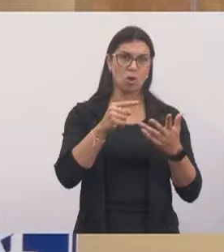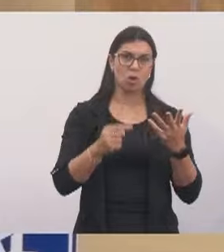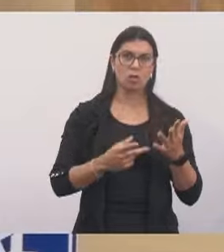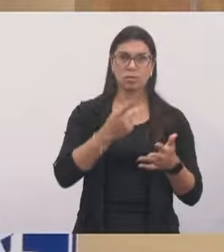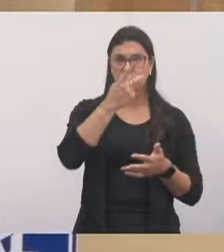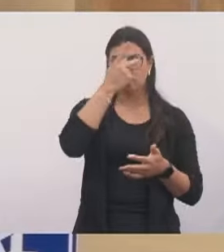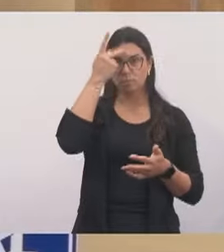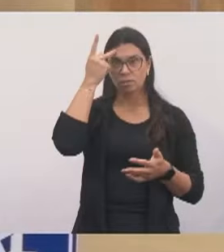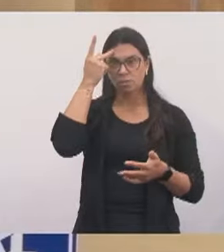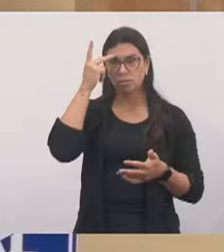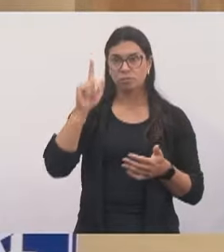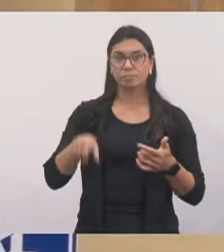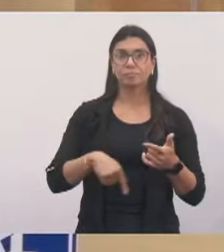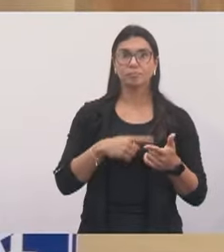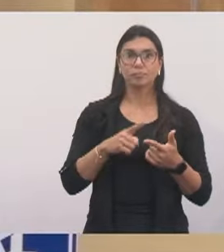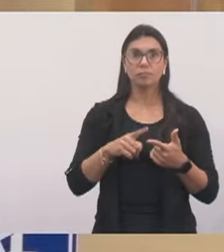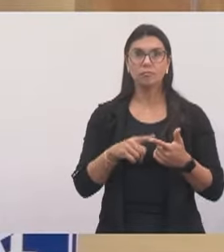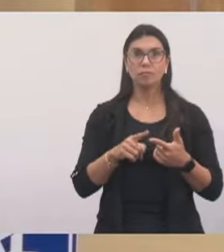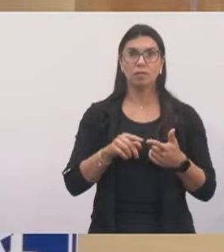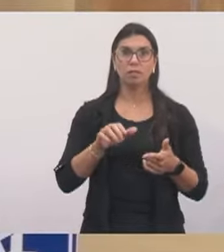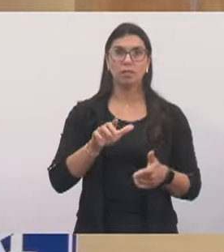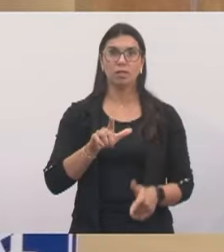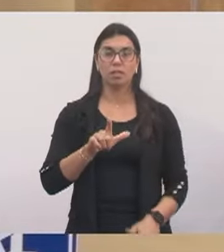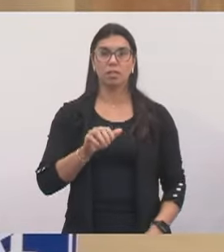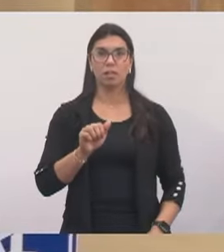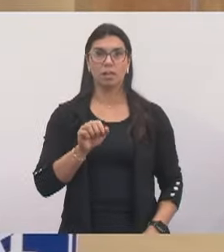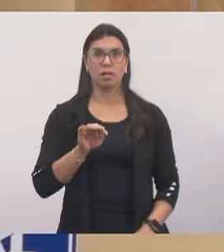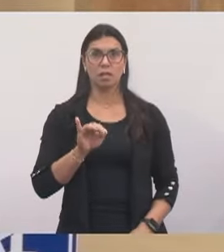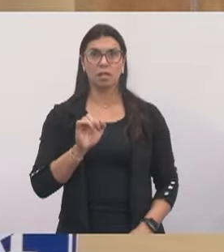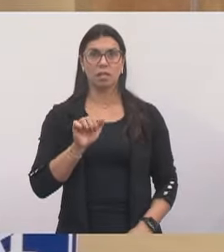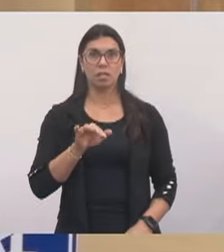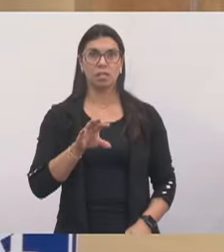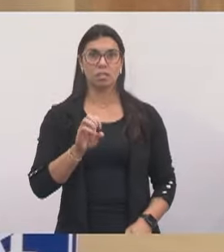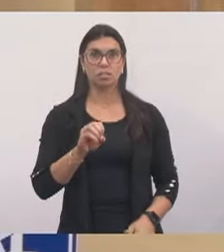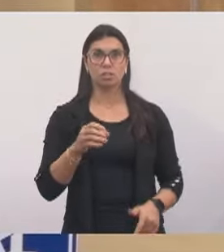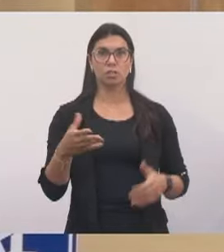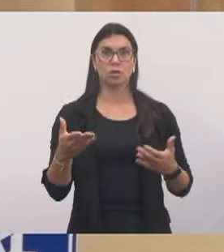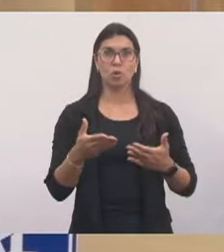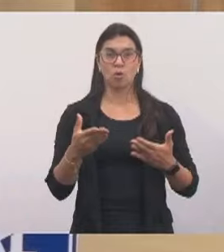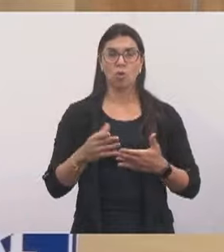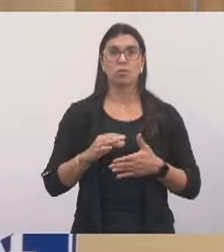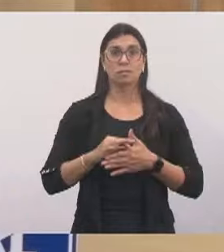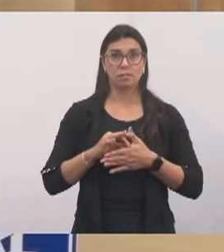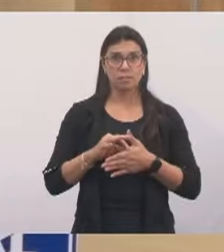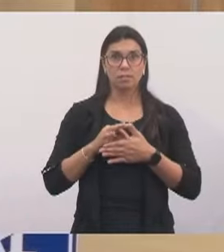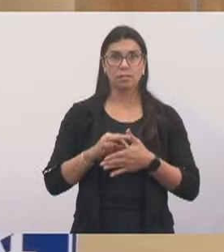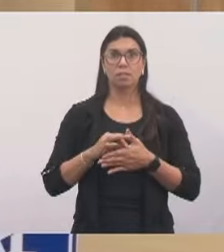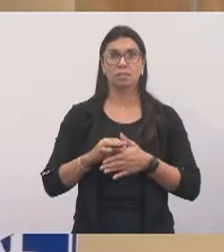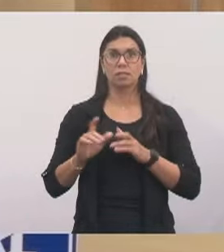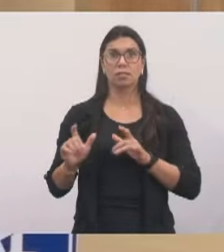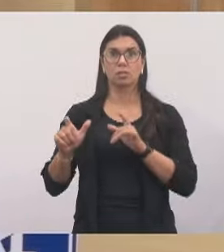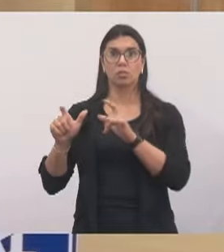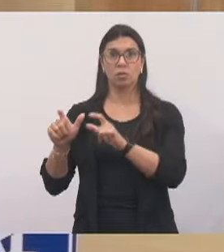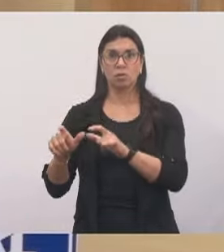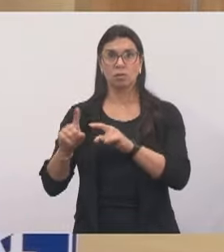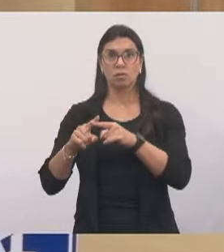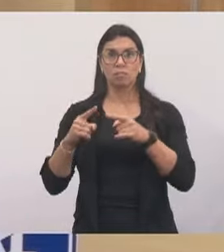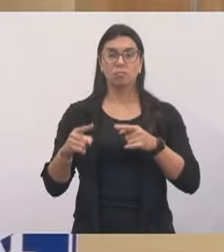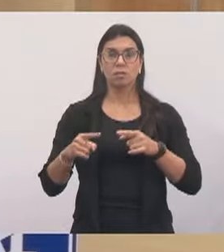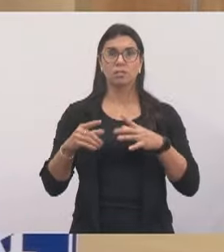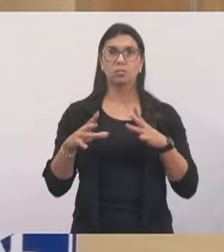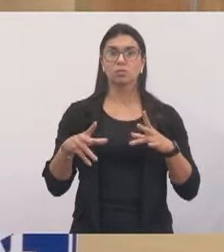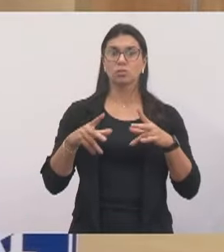passaram. Hoje o Latino está à frente do Ponte Preta, mas tinha o Flávio, tem o Celinho também. Todo mundo que